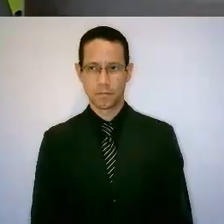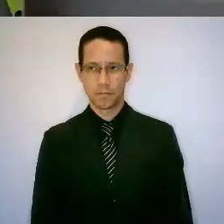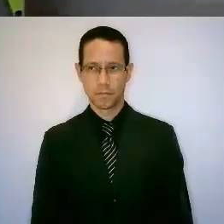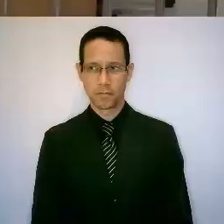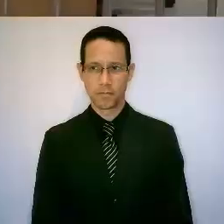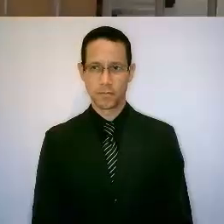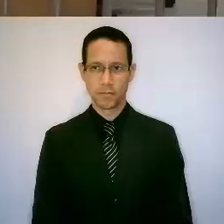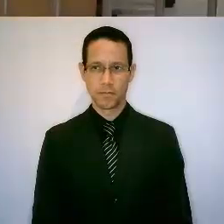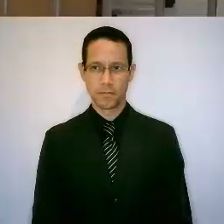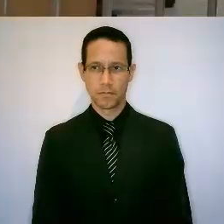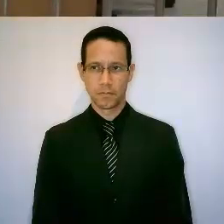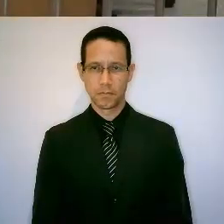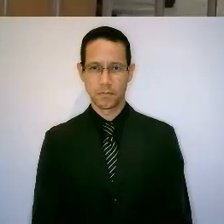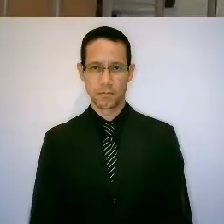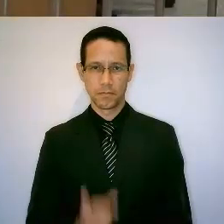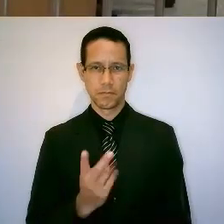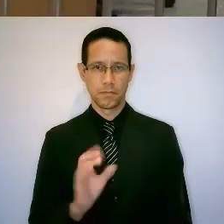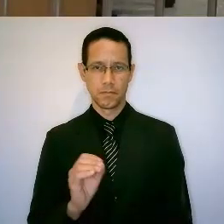são também